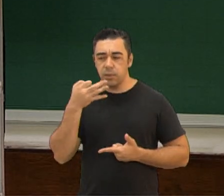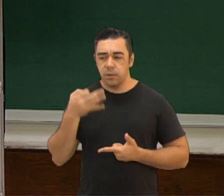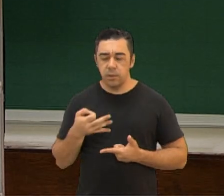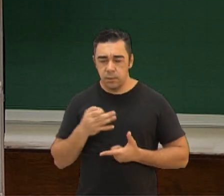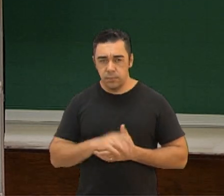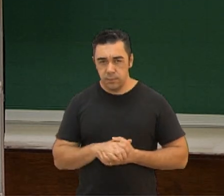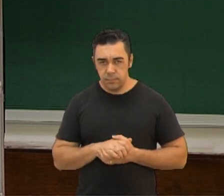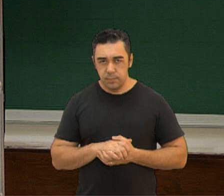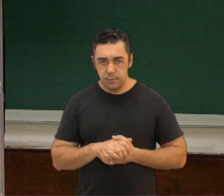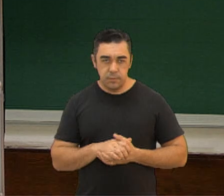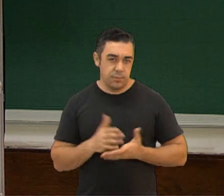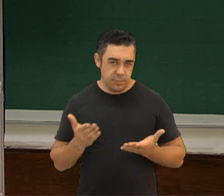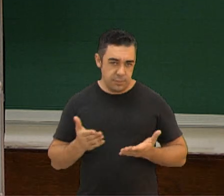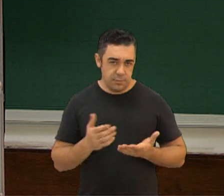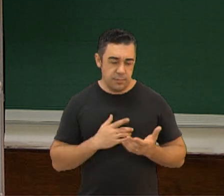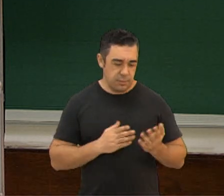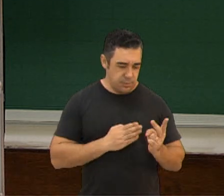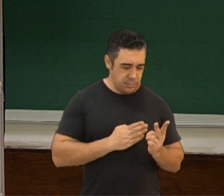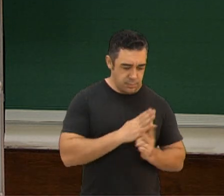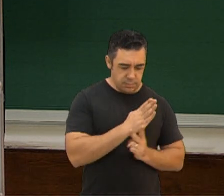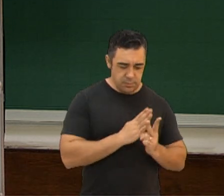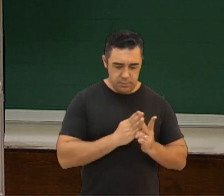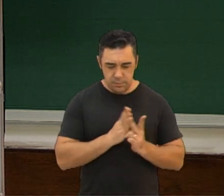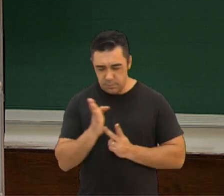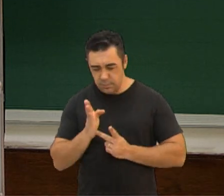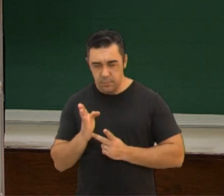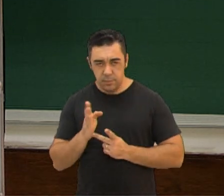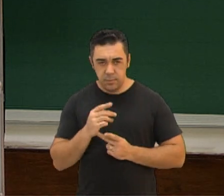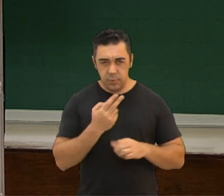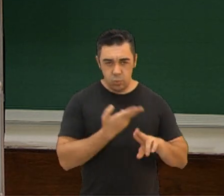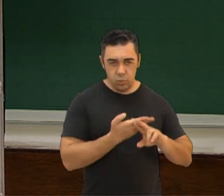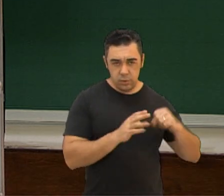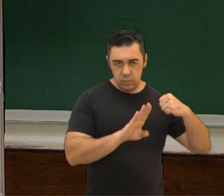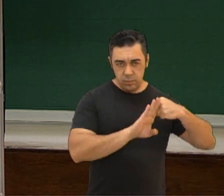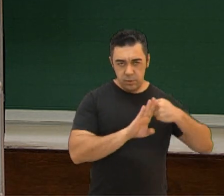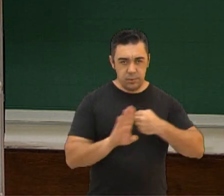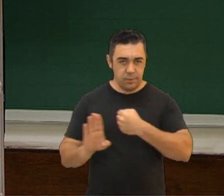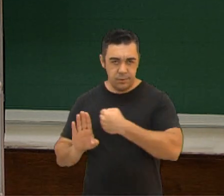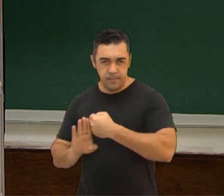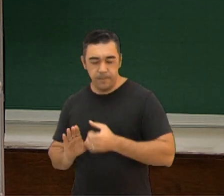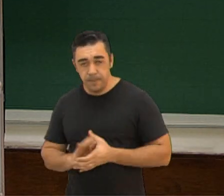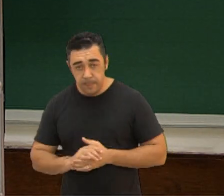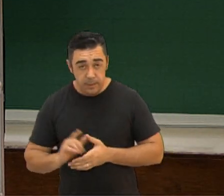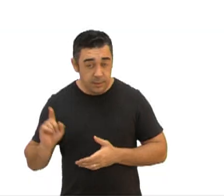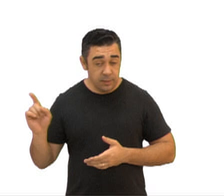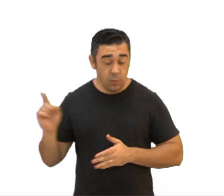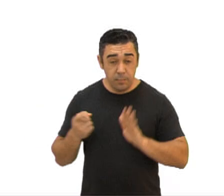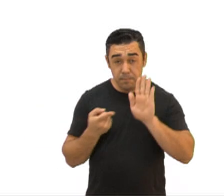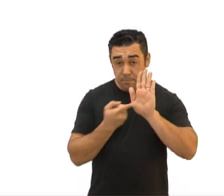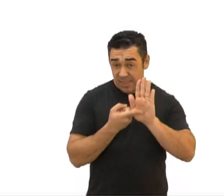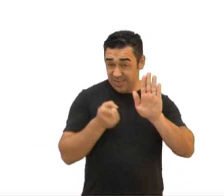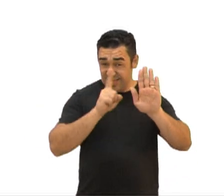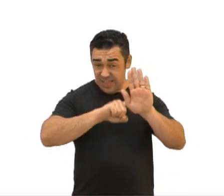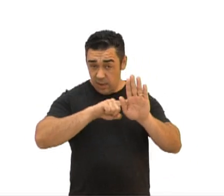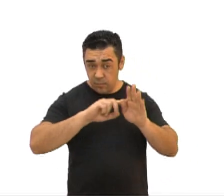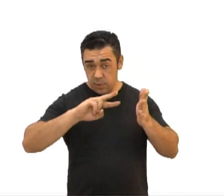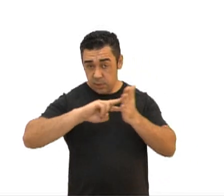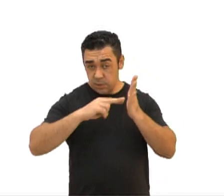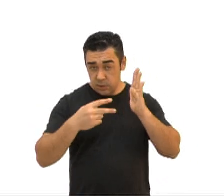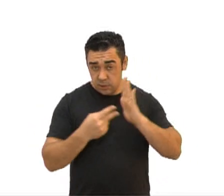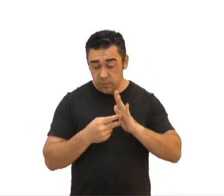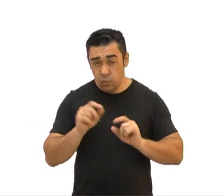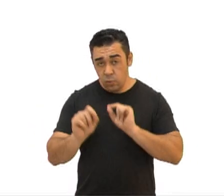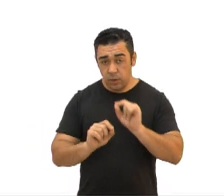vida a partir ali de dois substantivos, né. Então, o que a gente tem aqui? Que a metáfora, ela transporta